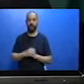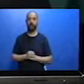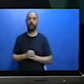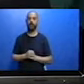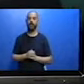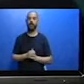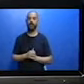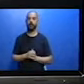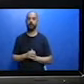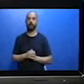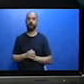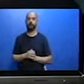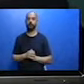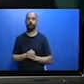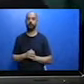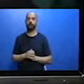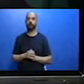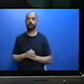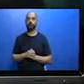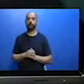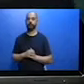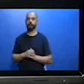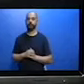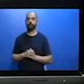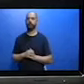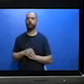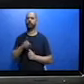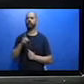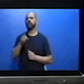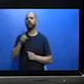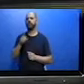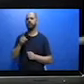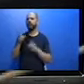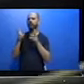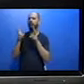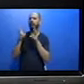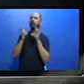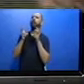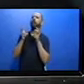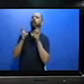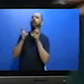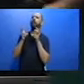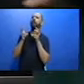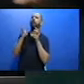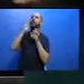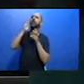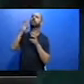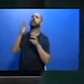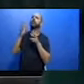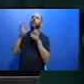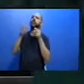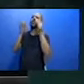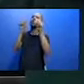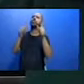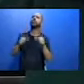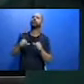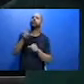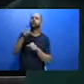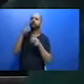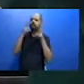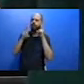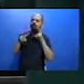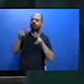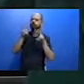o que que o primeiro o que primeiro chamou sua atenção nessa cartaz olhando que que chama